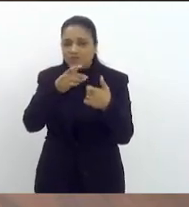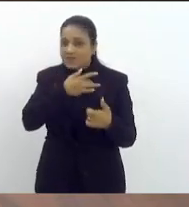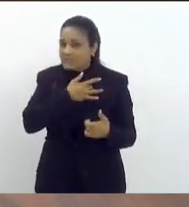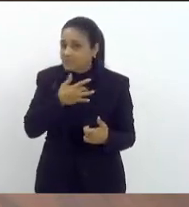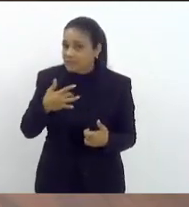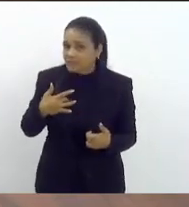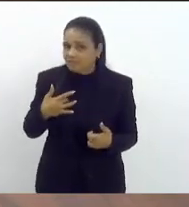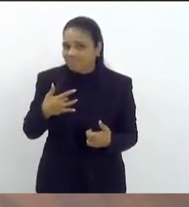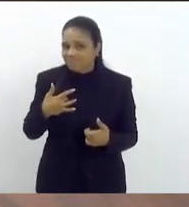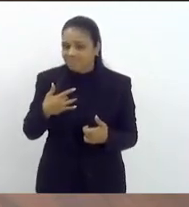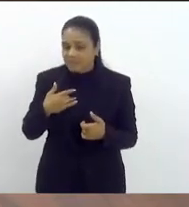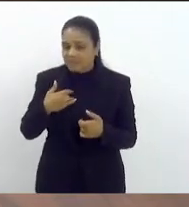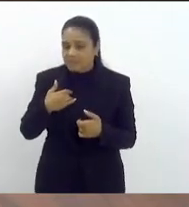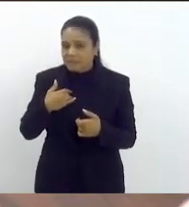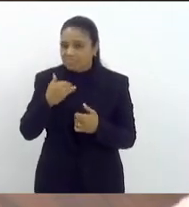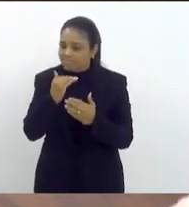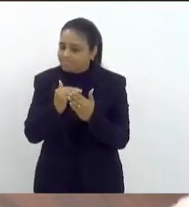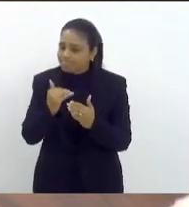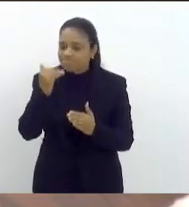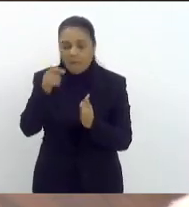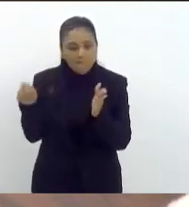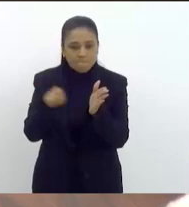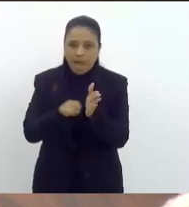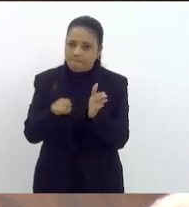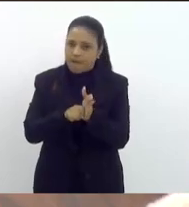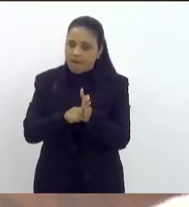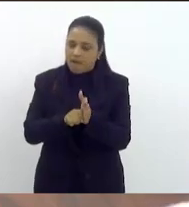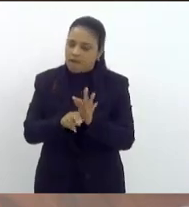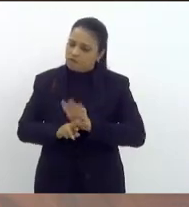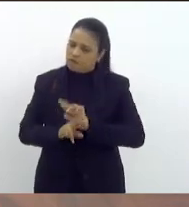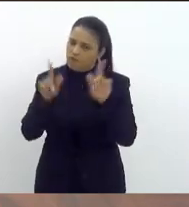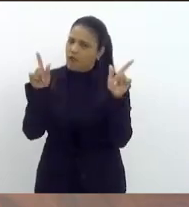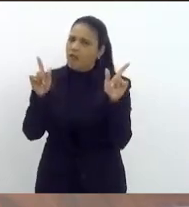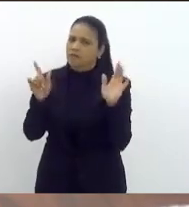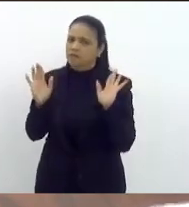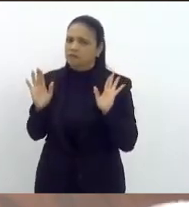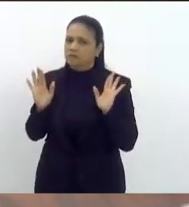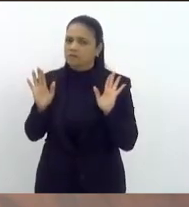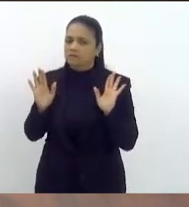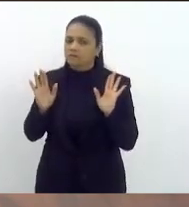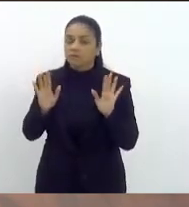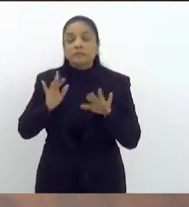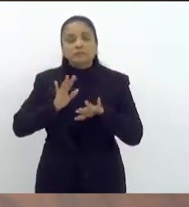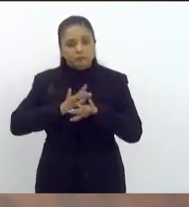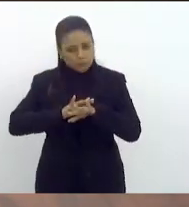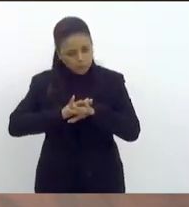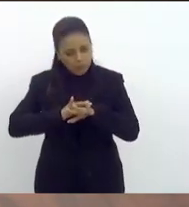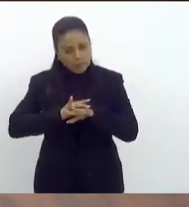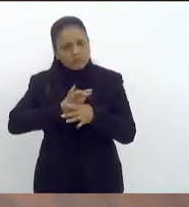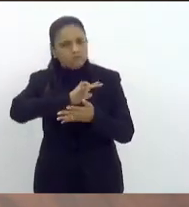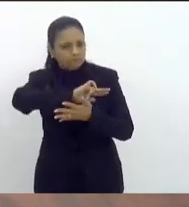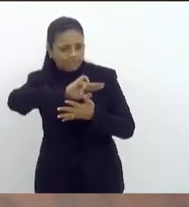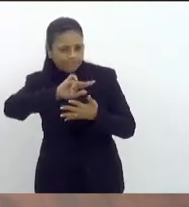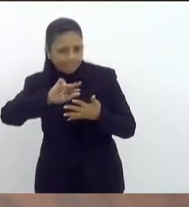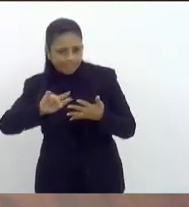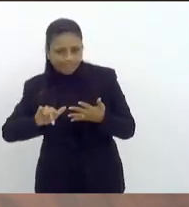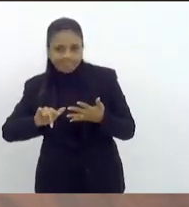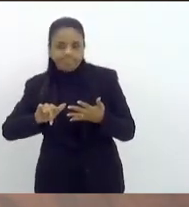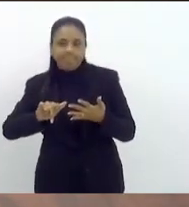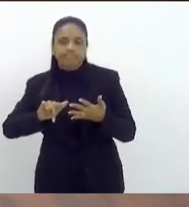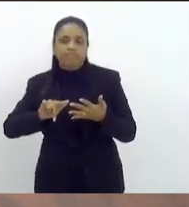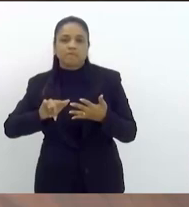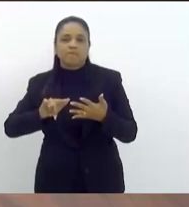aí tem que ser na pancada aí não tem história e aí Aqui tem algumas doenças senhor presidente o link aqui